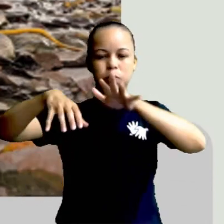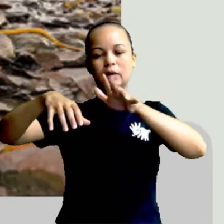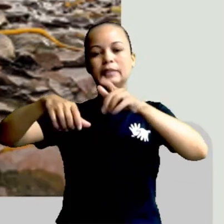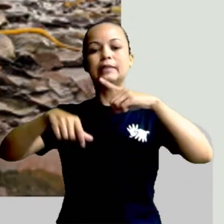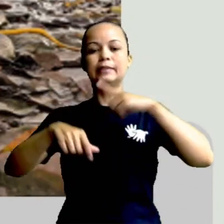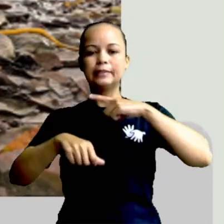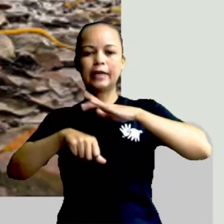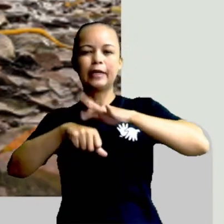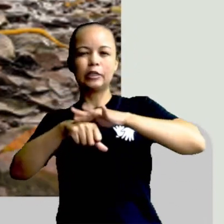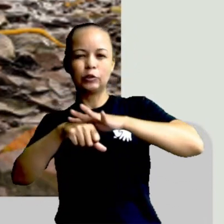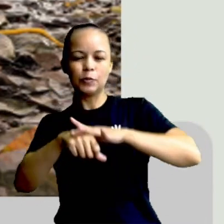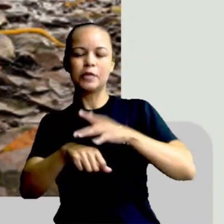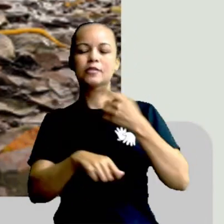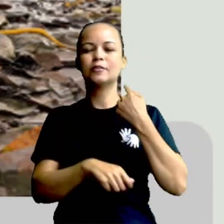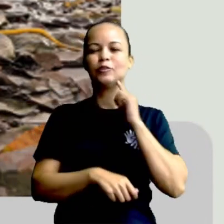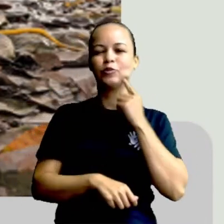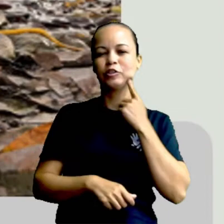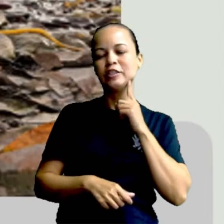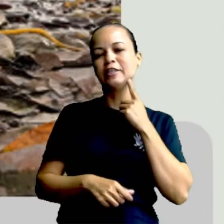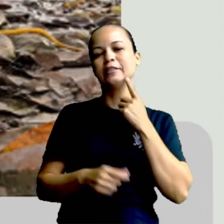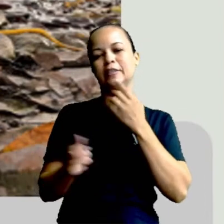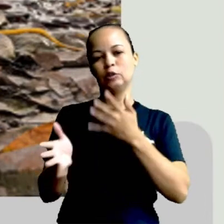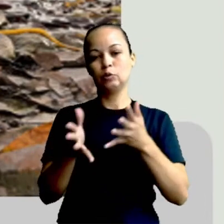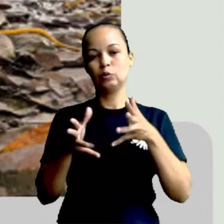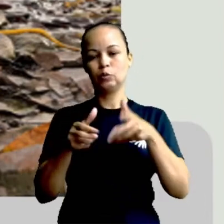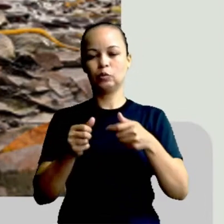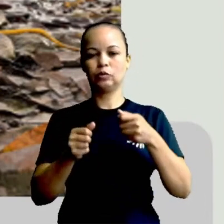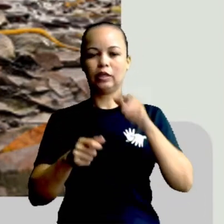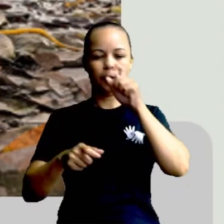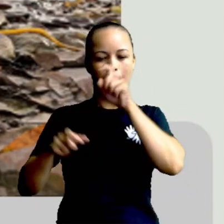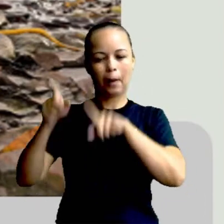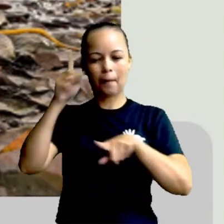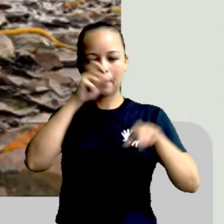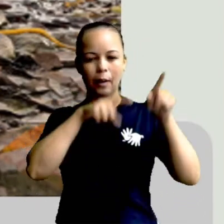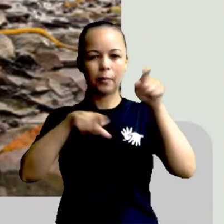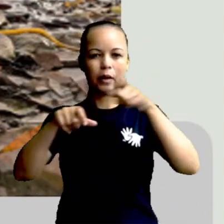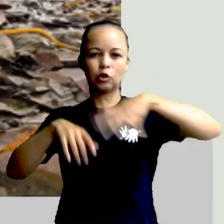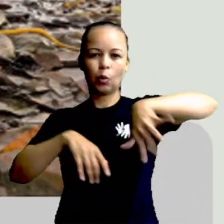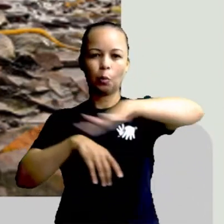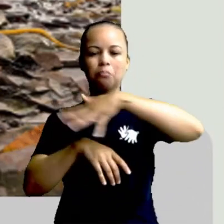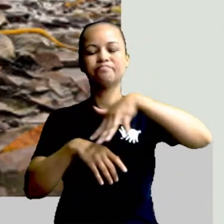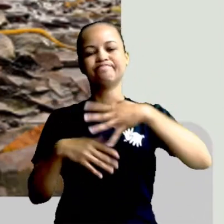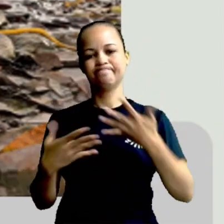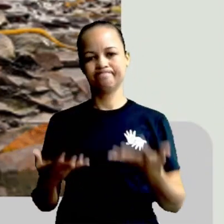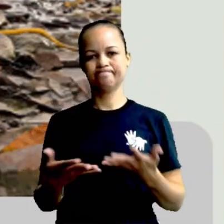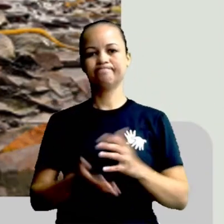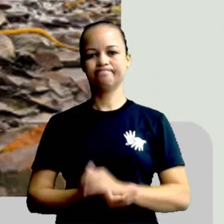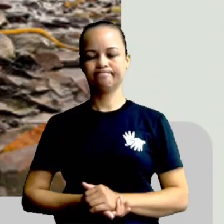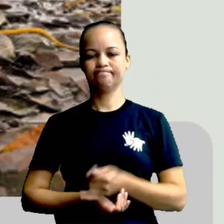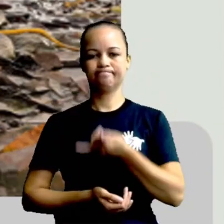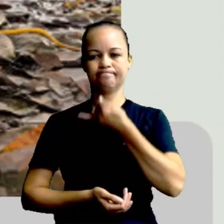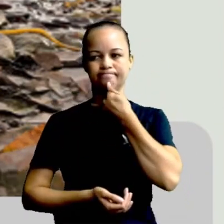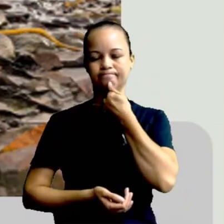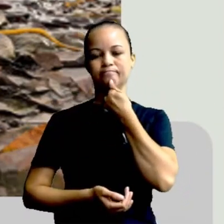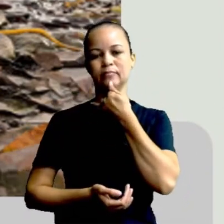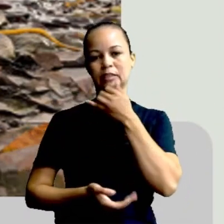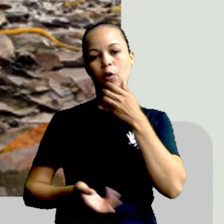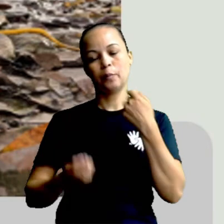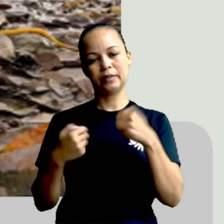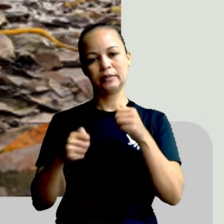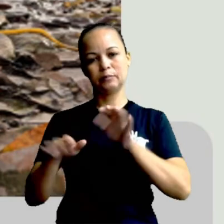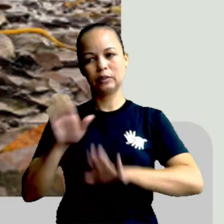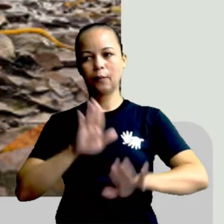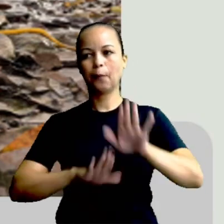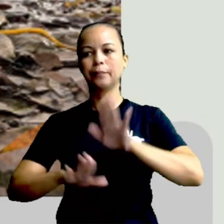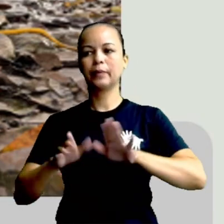ser advindas de toda essa sujeira que a gente está jogando nos nossos rios e mares. Então é uma questão também com a gente.